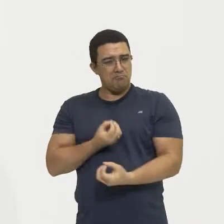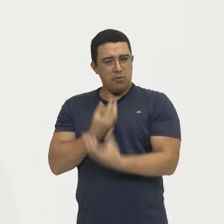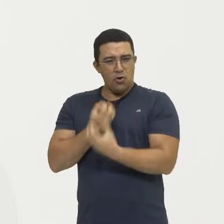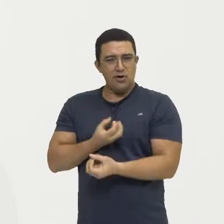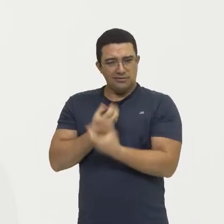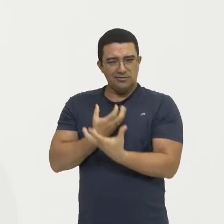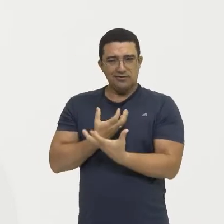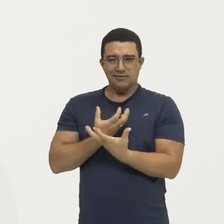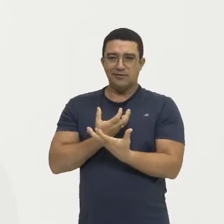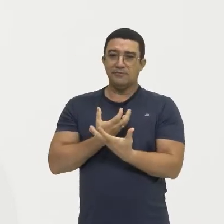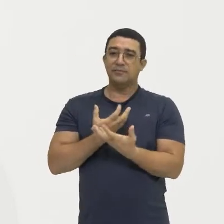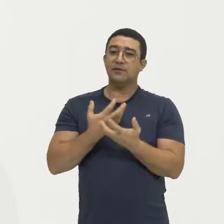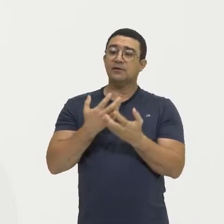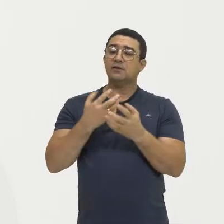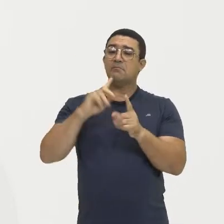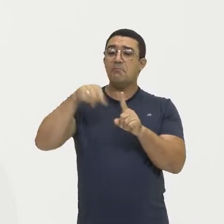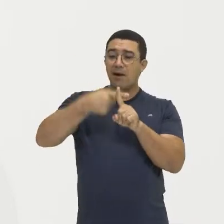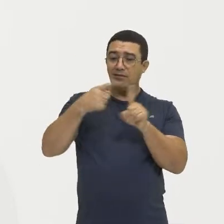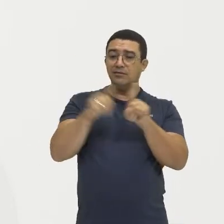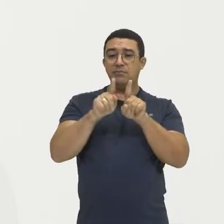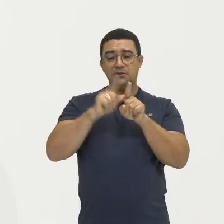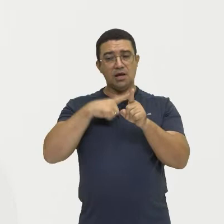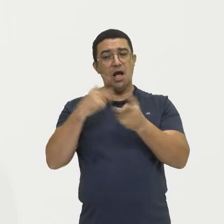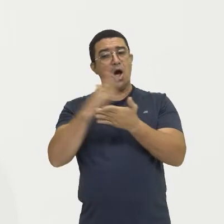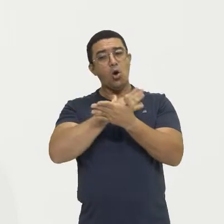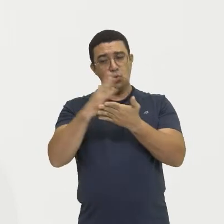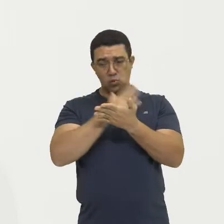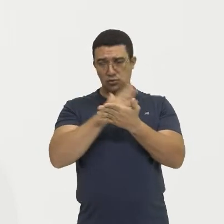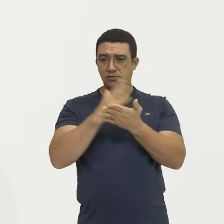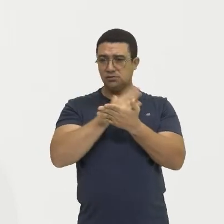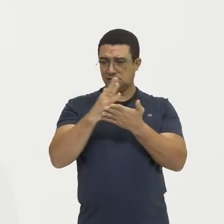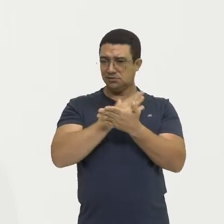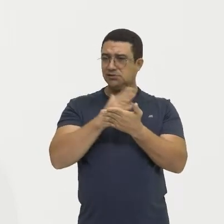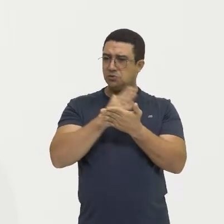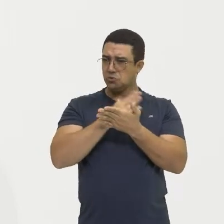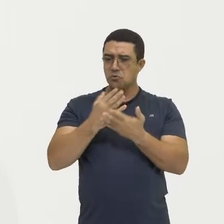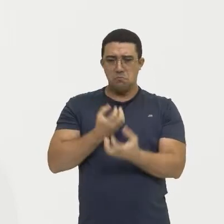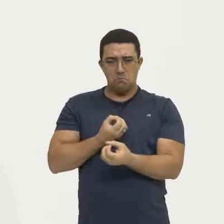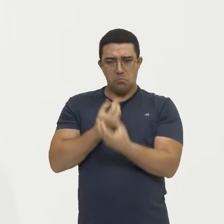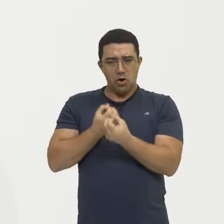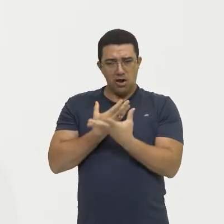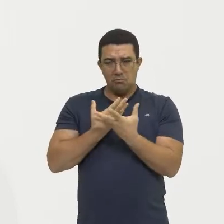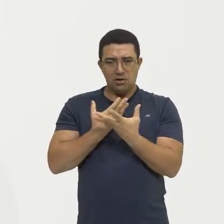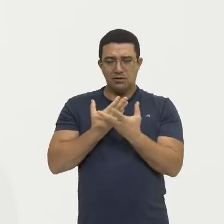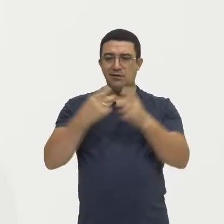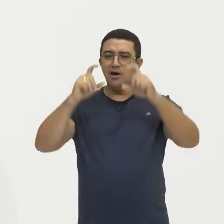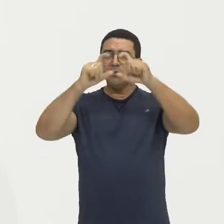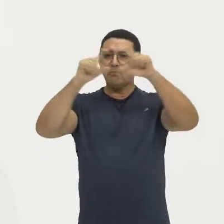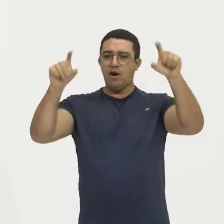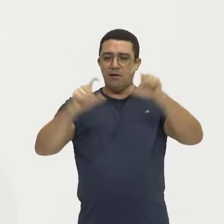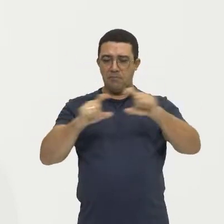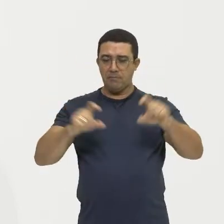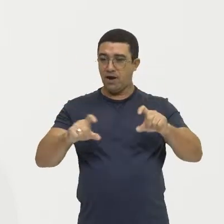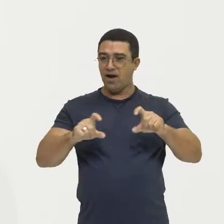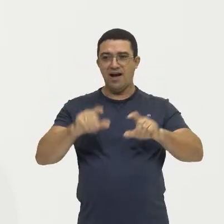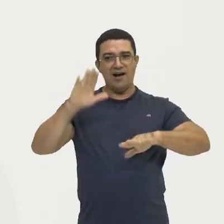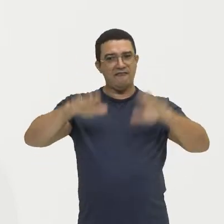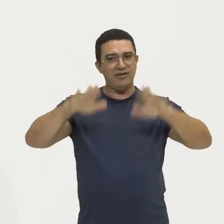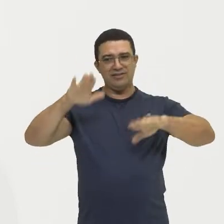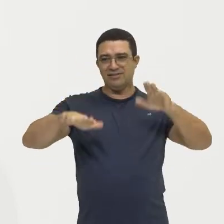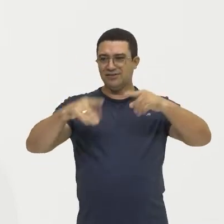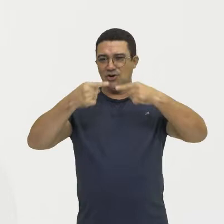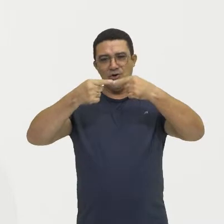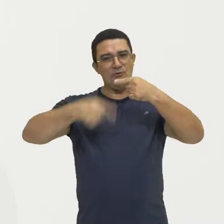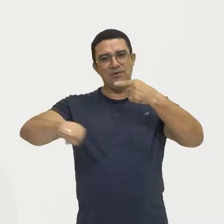para vocês, mas também temos aqueles poemas que não têm musicalidade, ou seja, os poemas com rimas e com